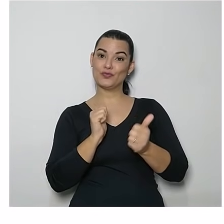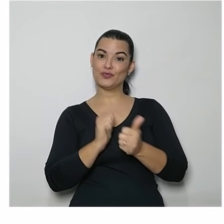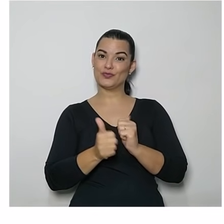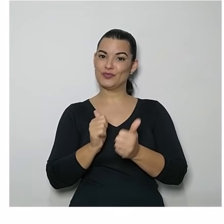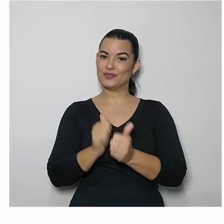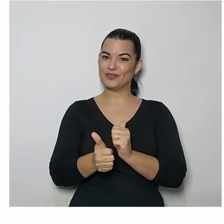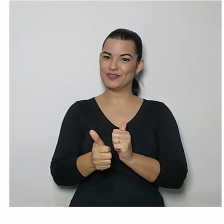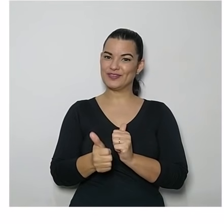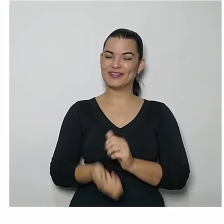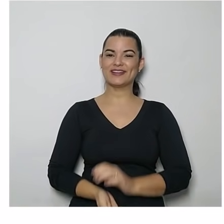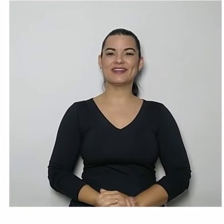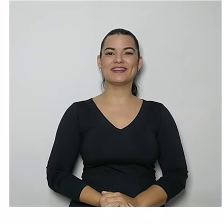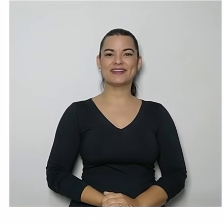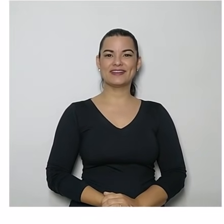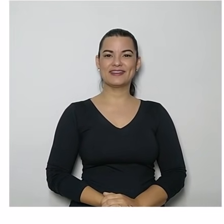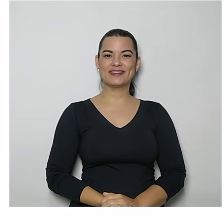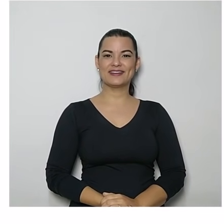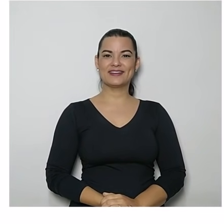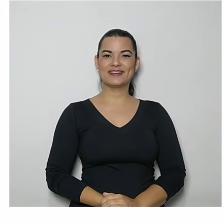Futebol.